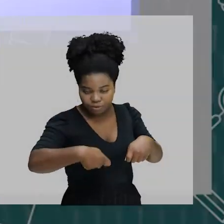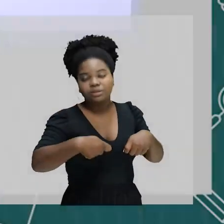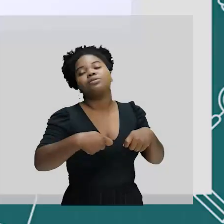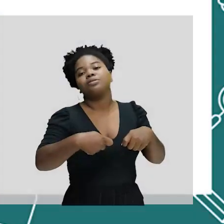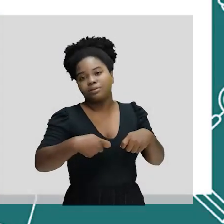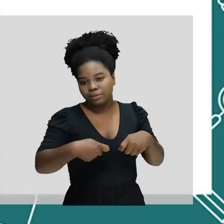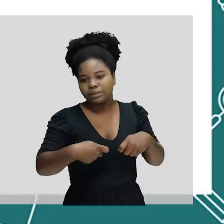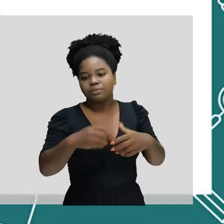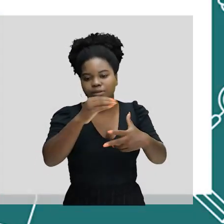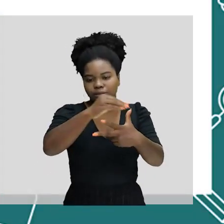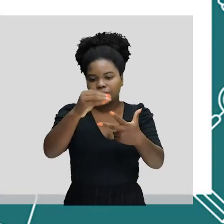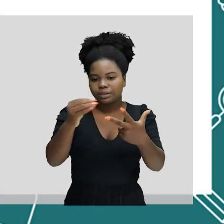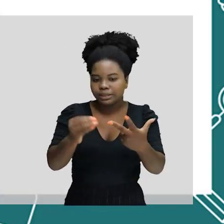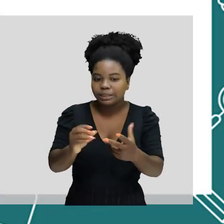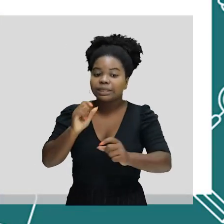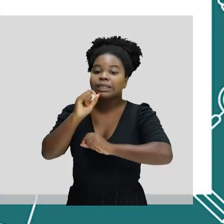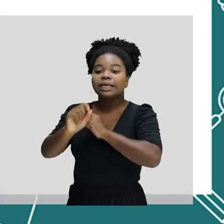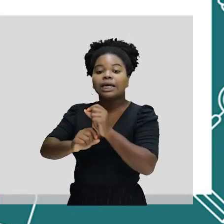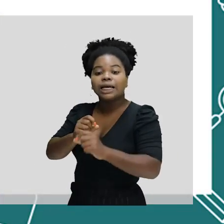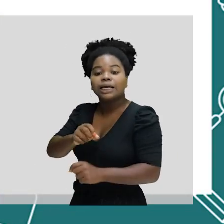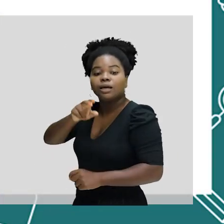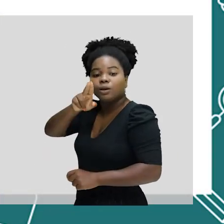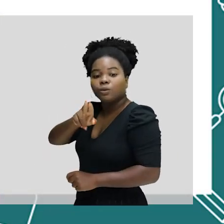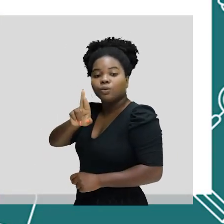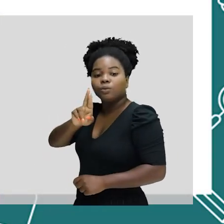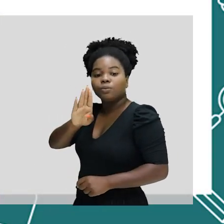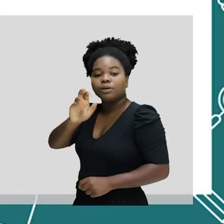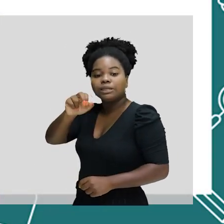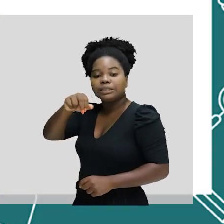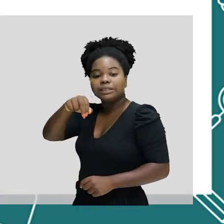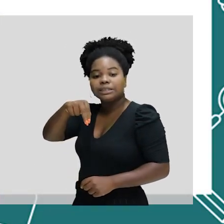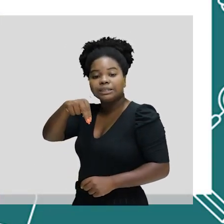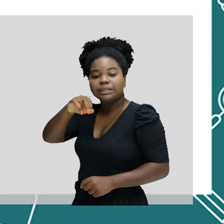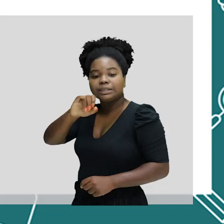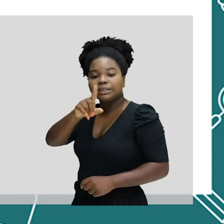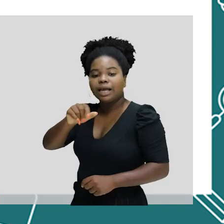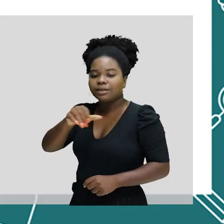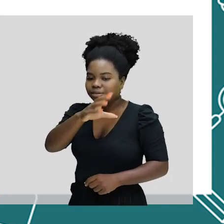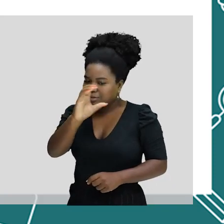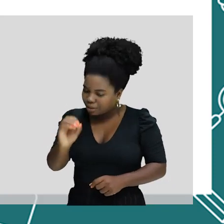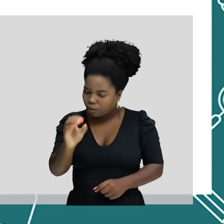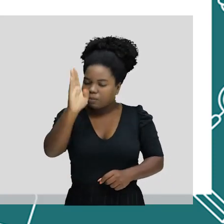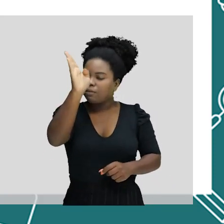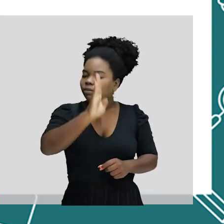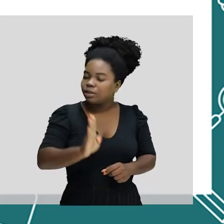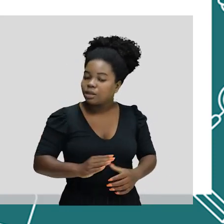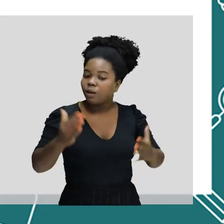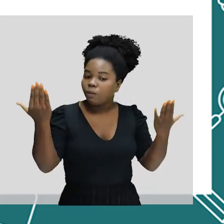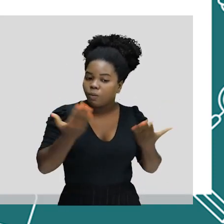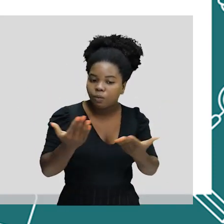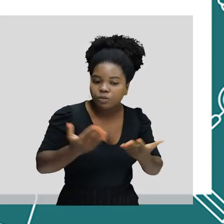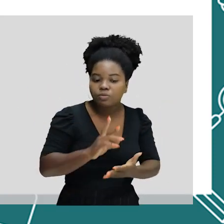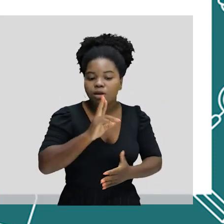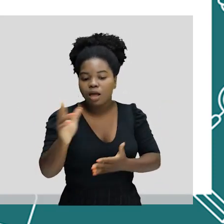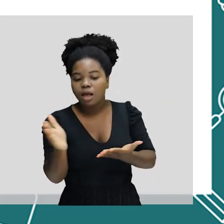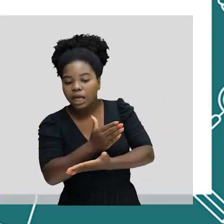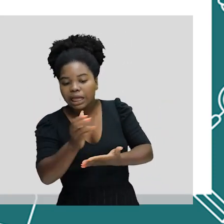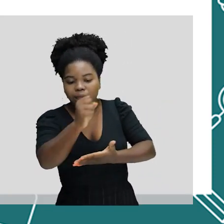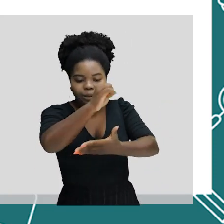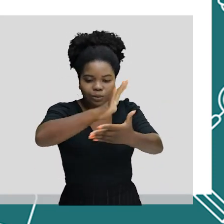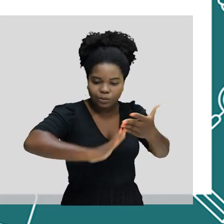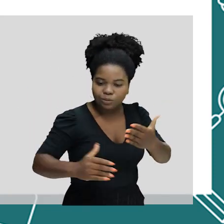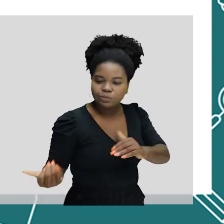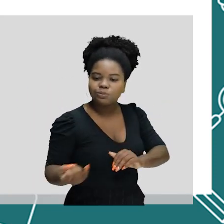contemplada, que é a urbanização, especificamente a urbanização brasileira. Hoje, tá, nós vamos responder algumas